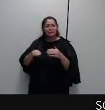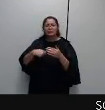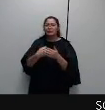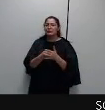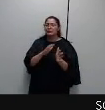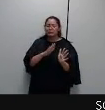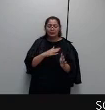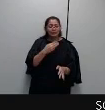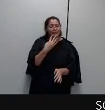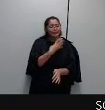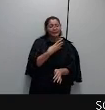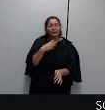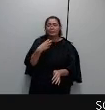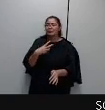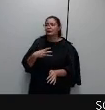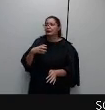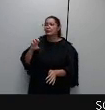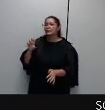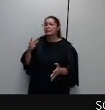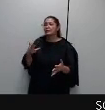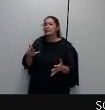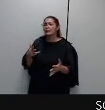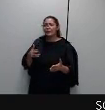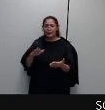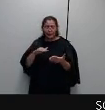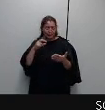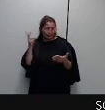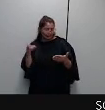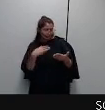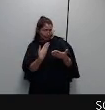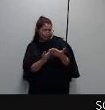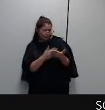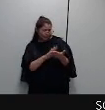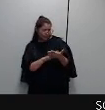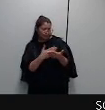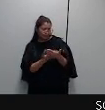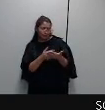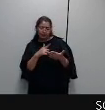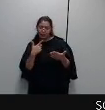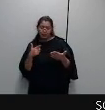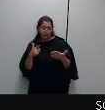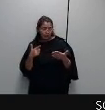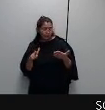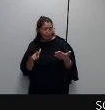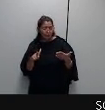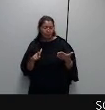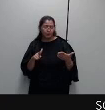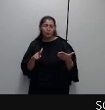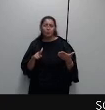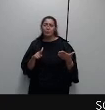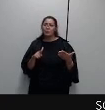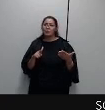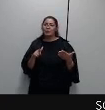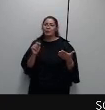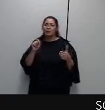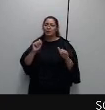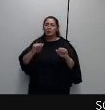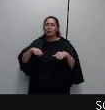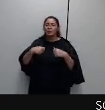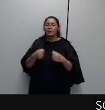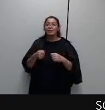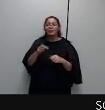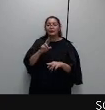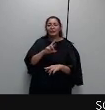ou seja o tribunal Inter bom então não se pode interpretar Caçula né Então as uma será pode Ministro Napoleão